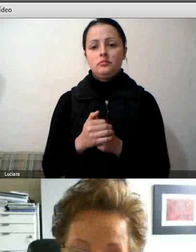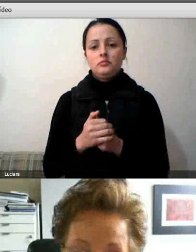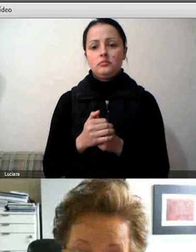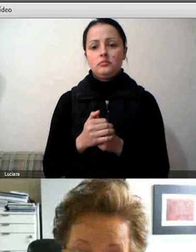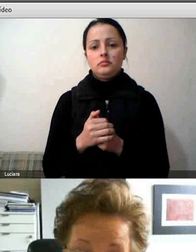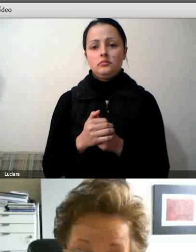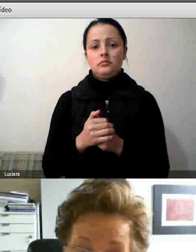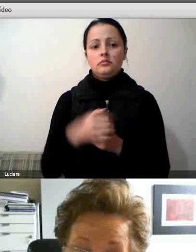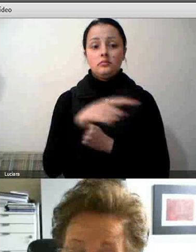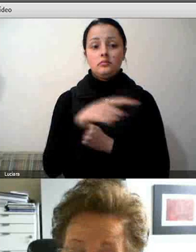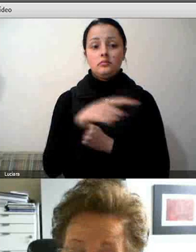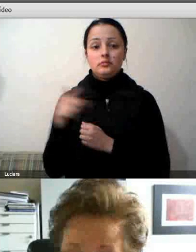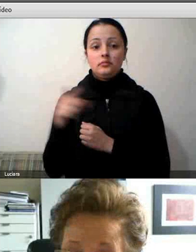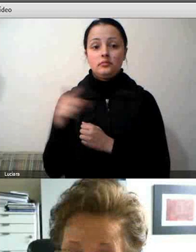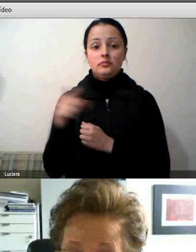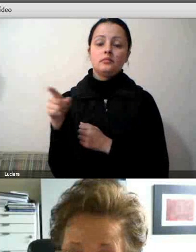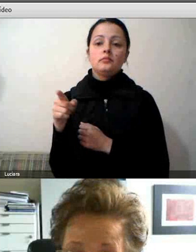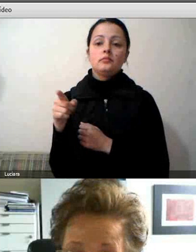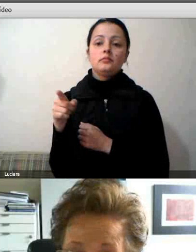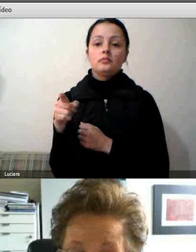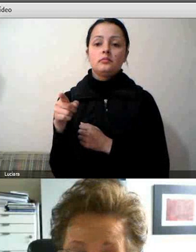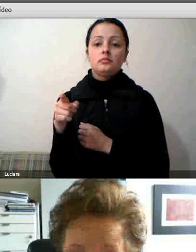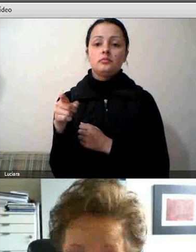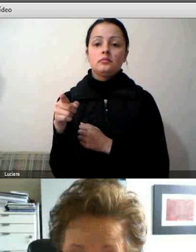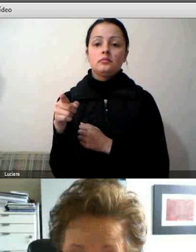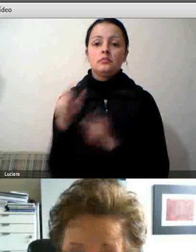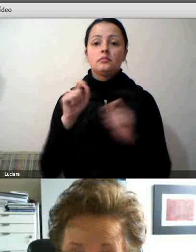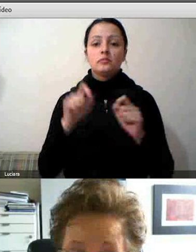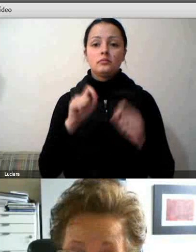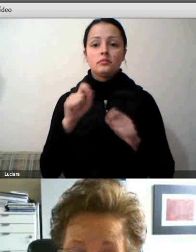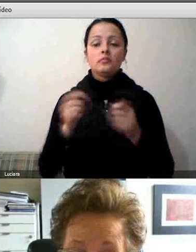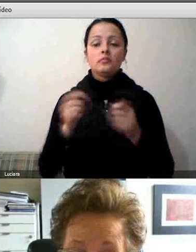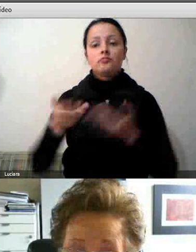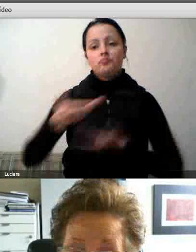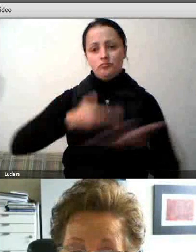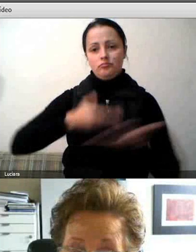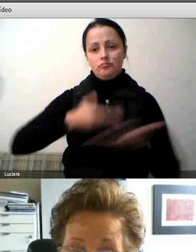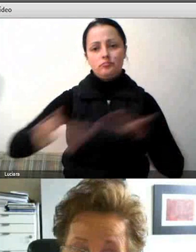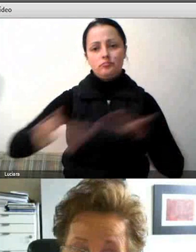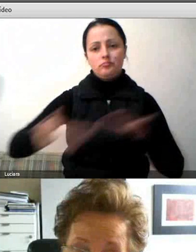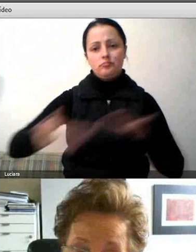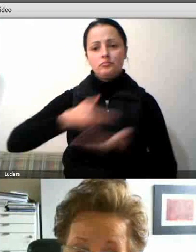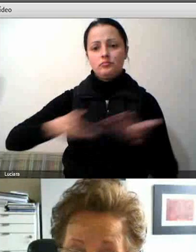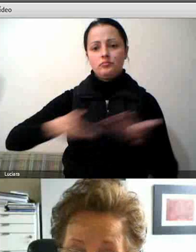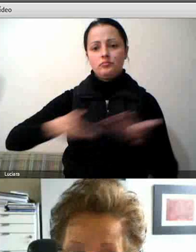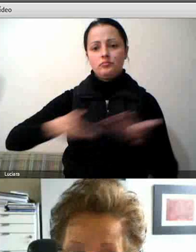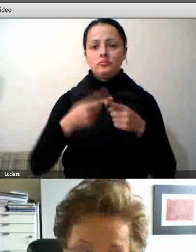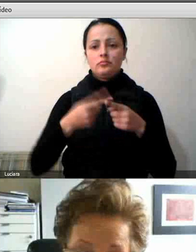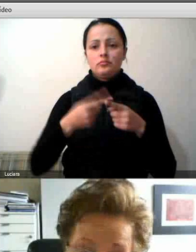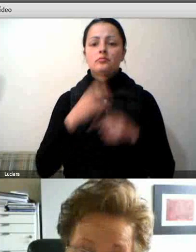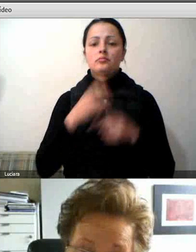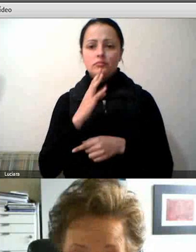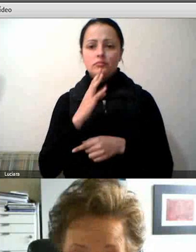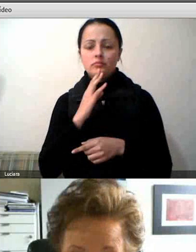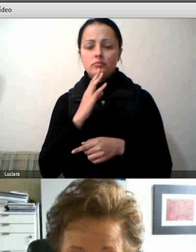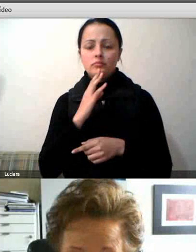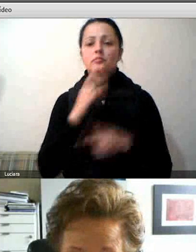momento, a gente já interagiu, já conhece, porque vocês têm UCA. Por exemplo,